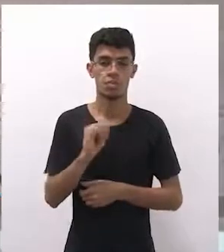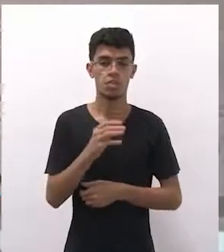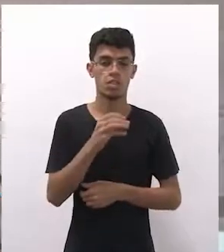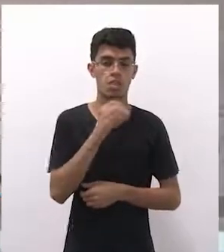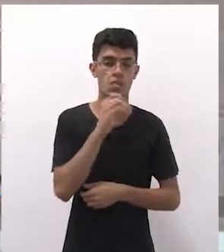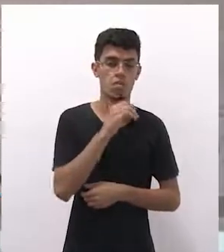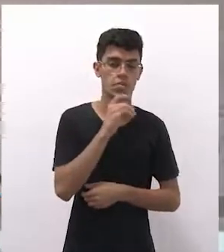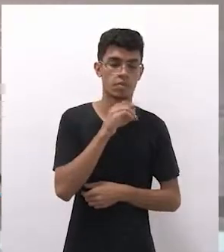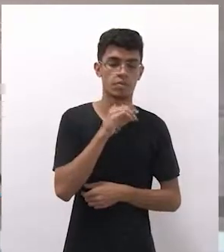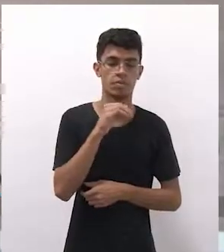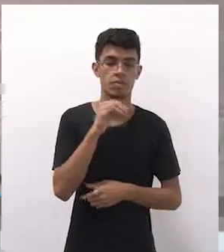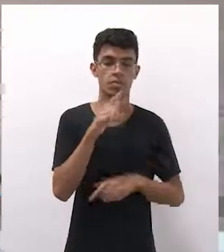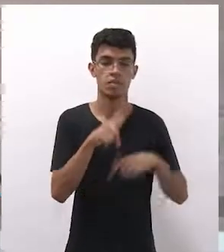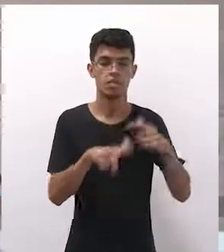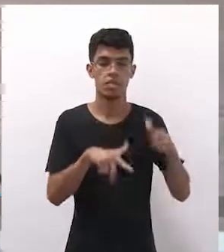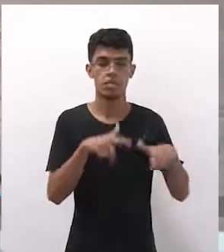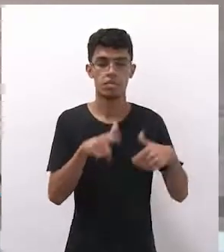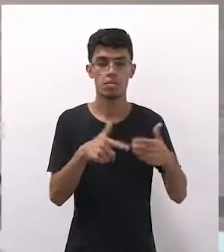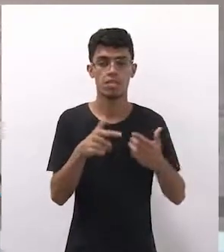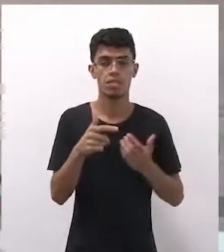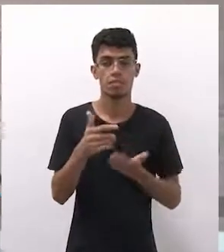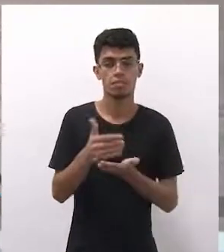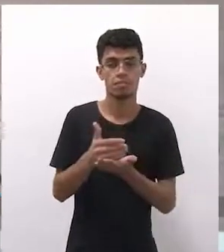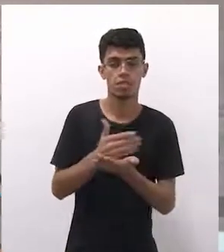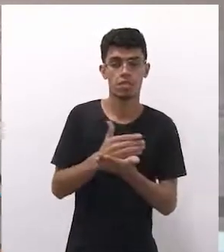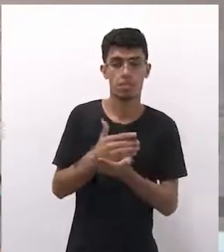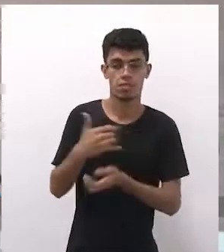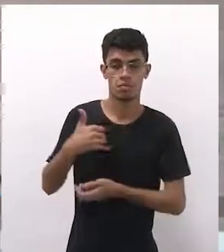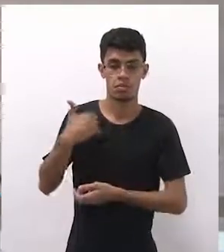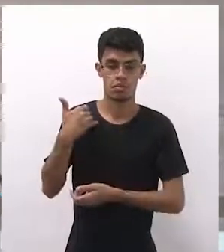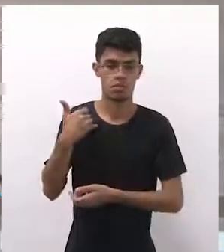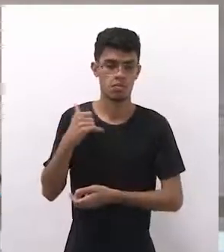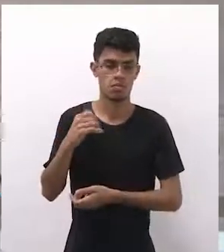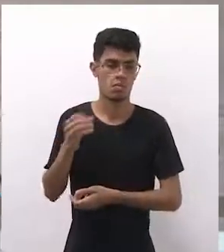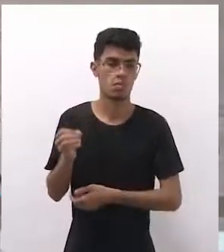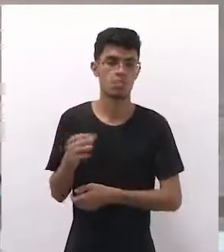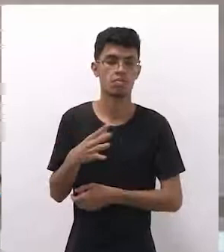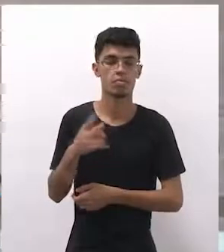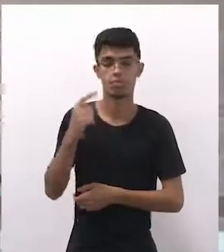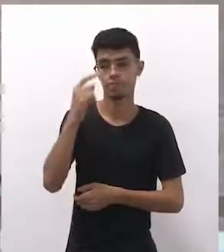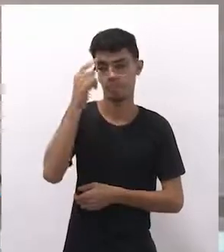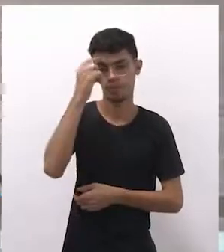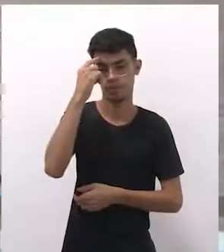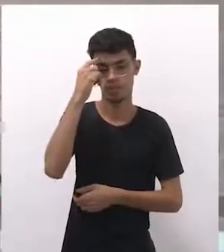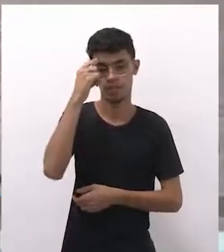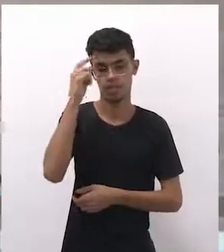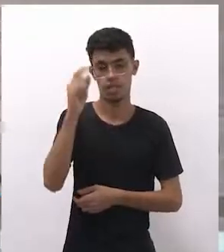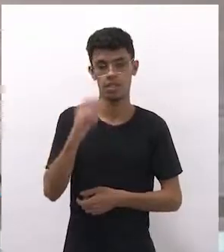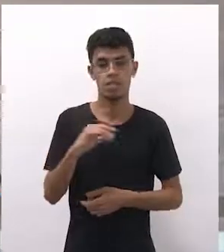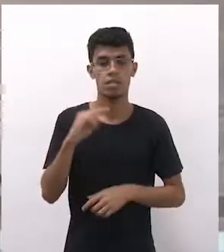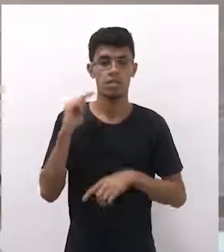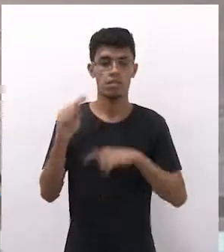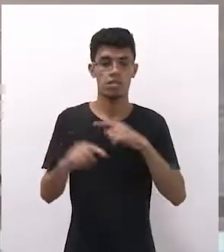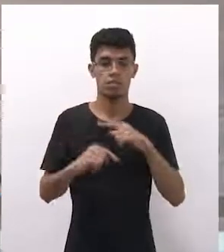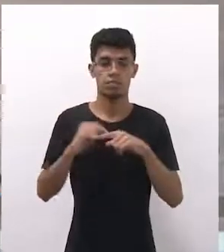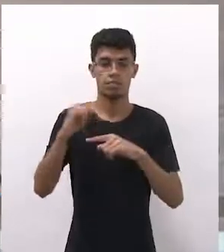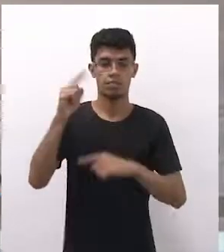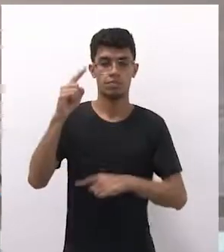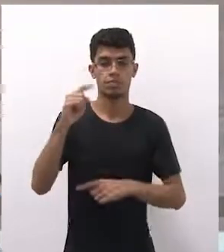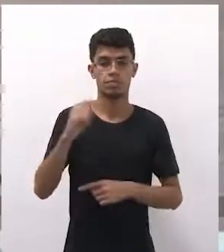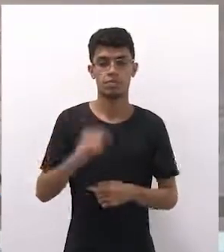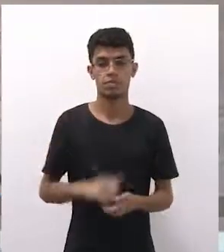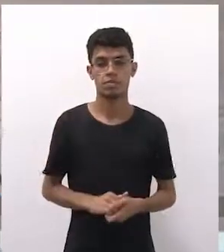avós, trabalharam muito cedo, né, e aí a gente tem que pensar em termos de crescimento, né,